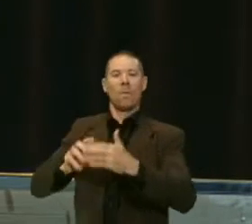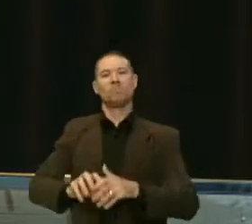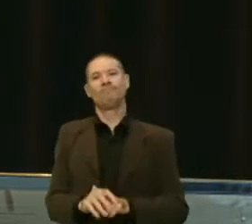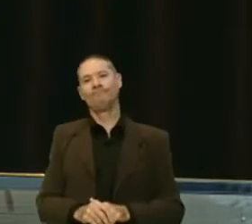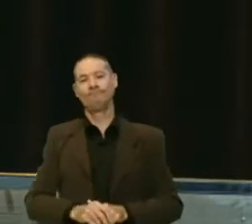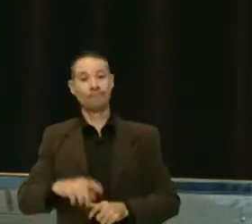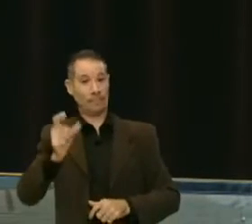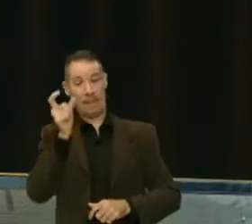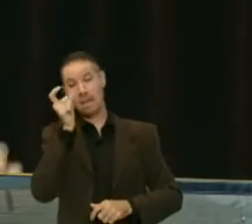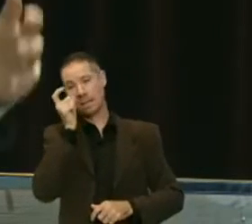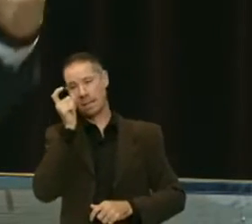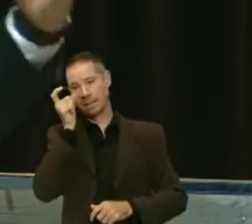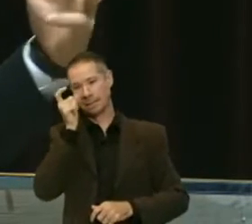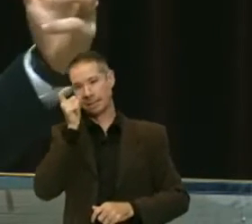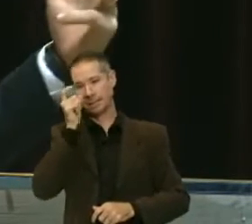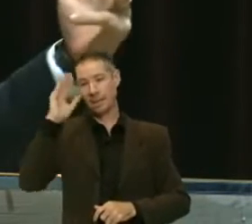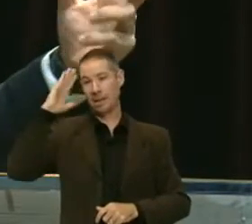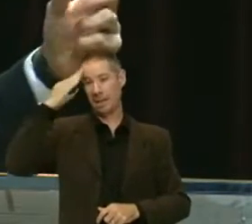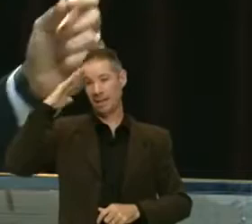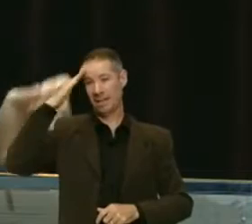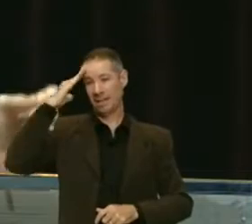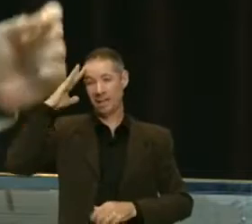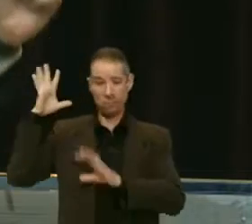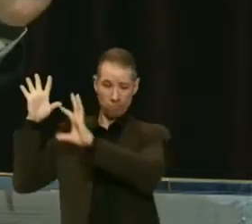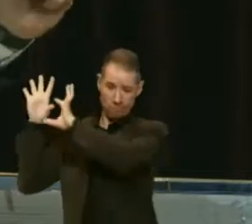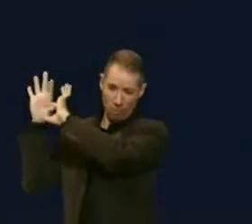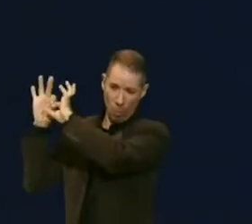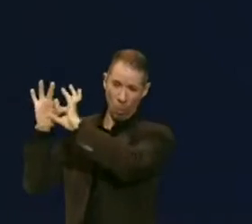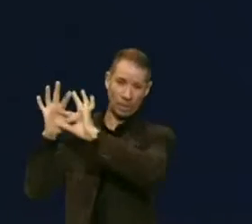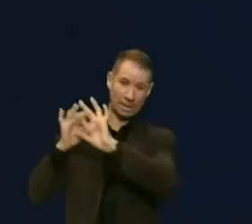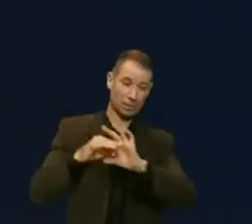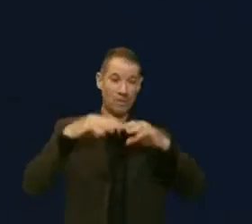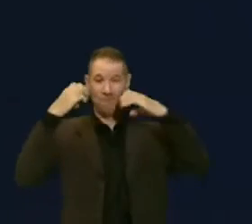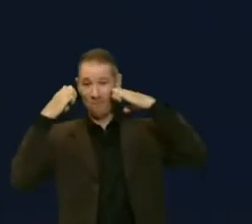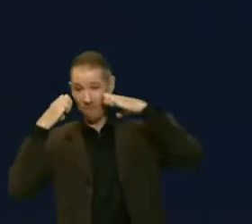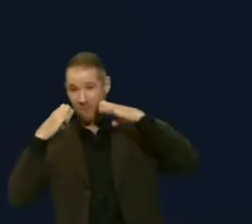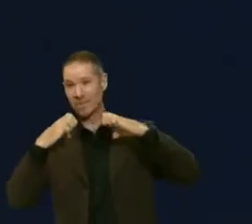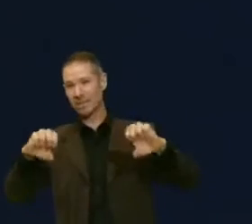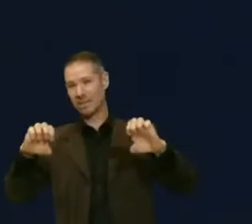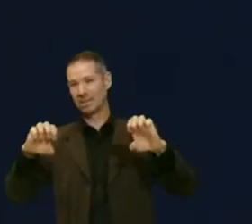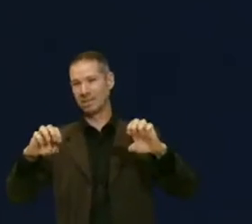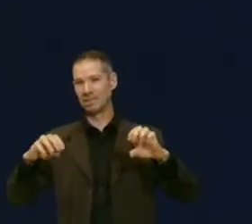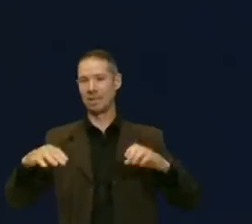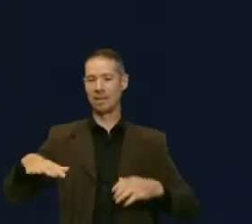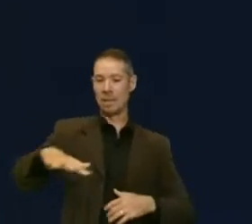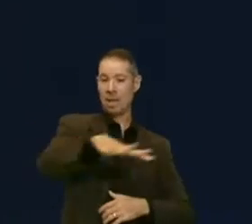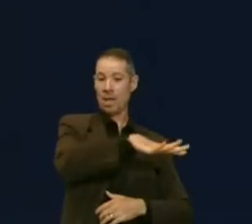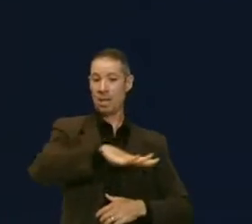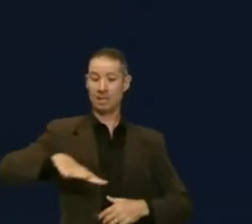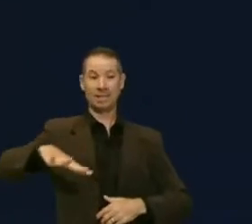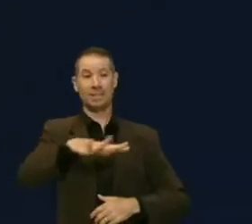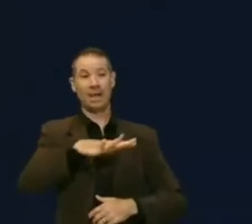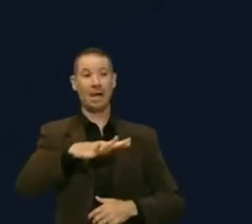É muito interessante entender o contexto da evangelização na cidade de Filipos.